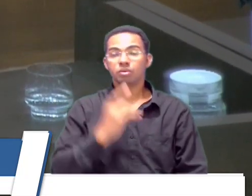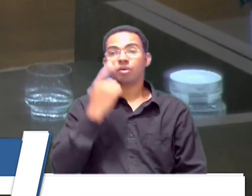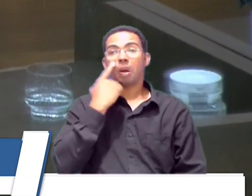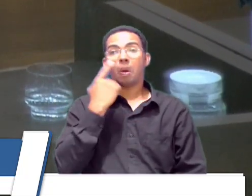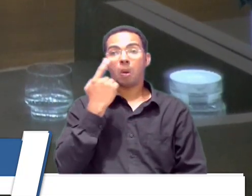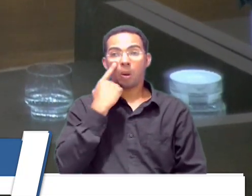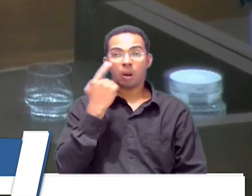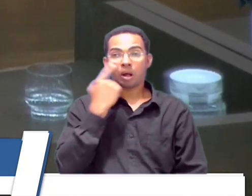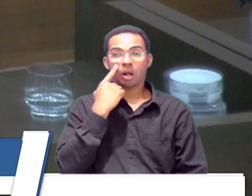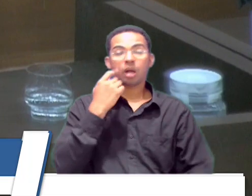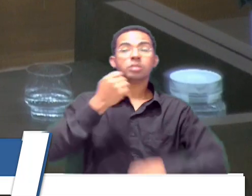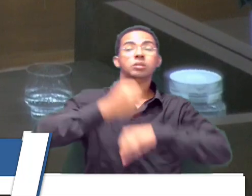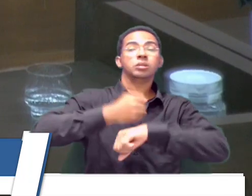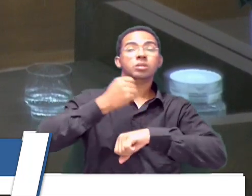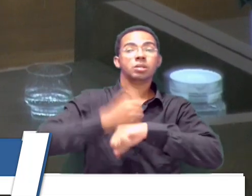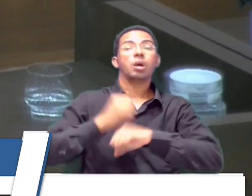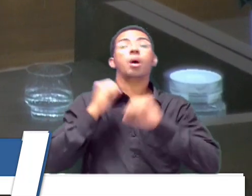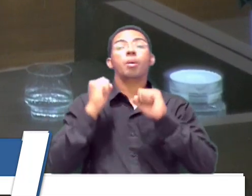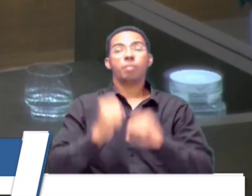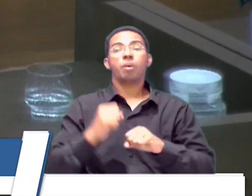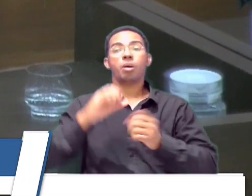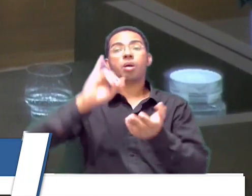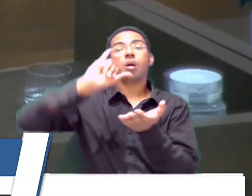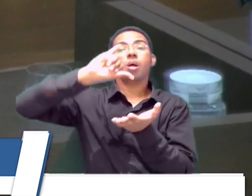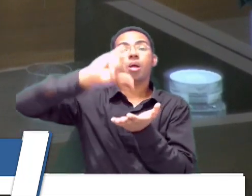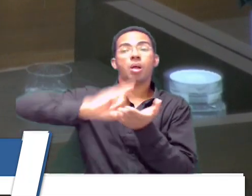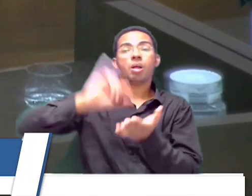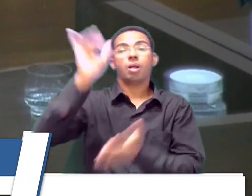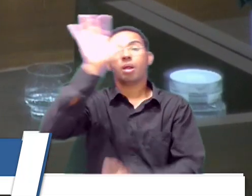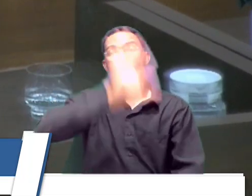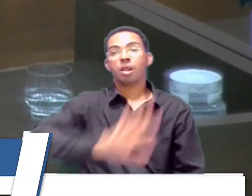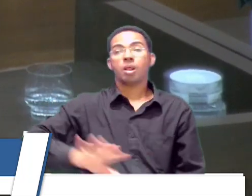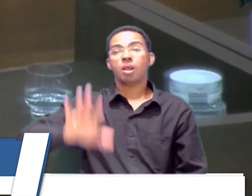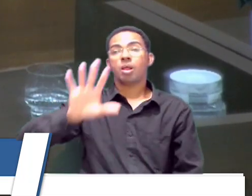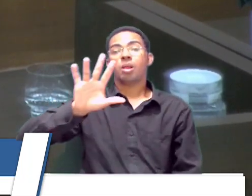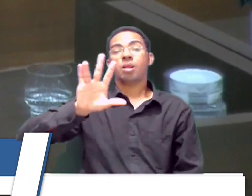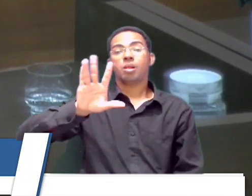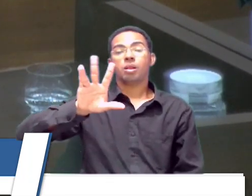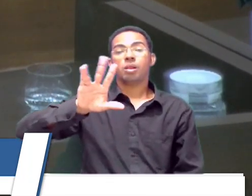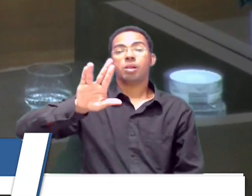que Franca pode ser a capital nacional da cannabis medicinal.